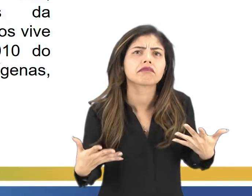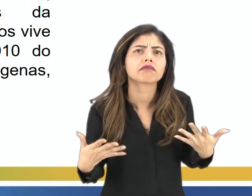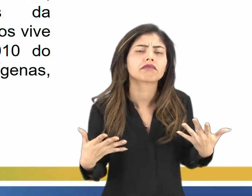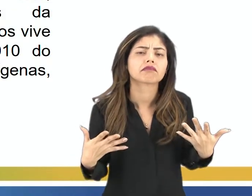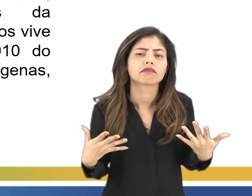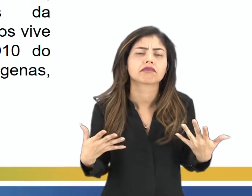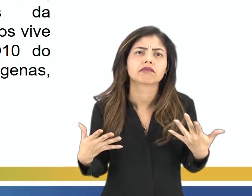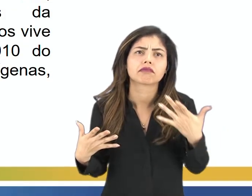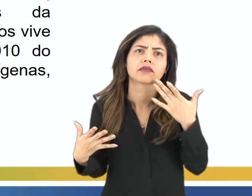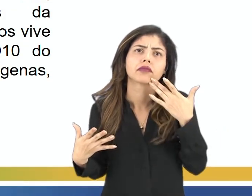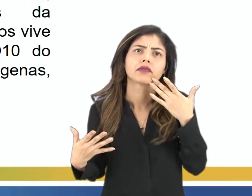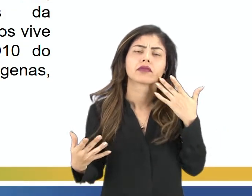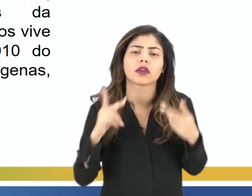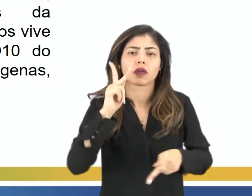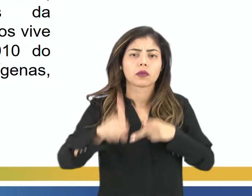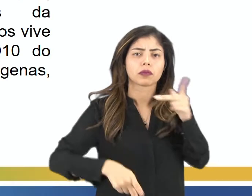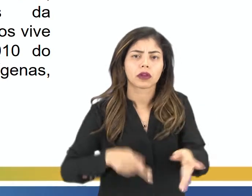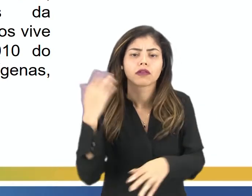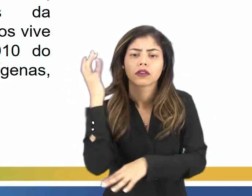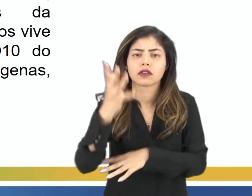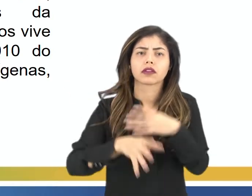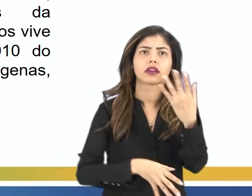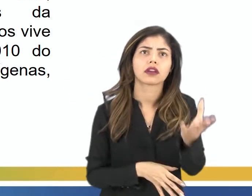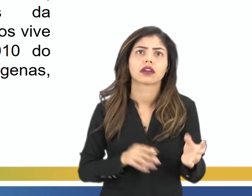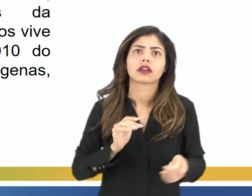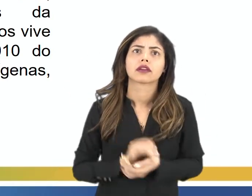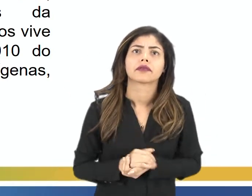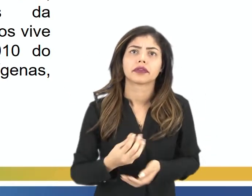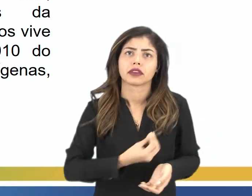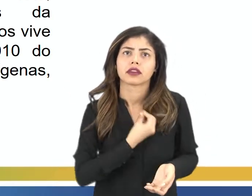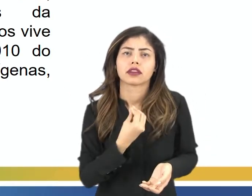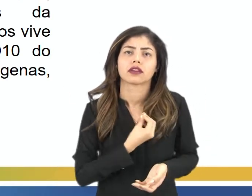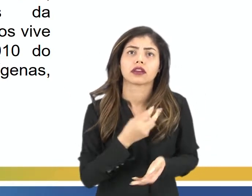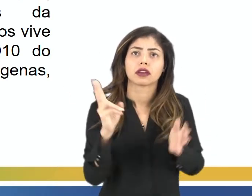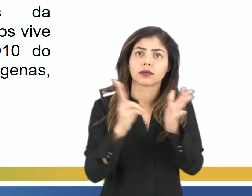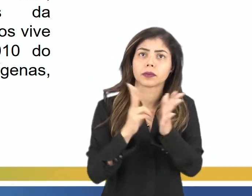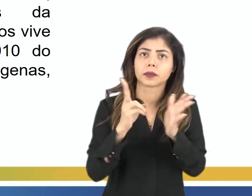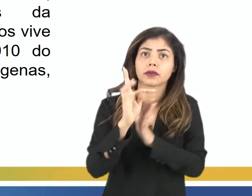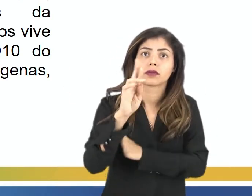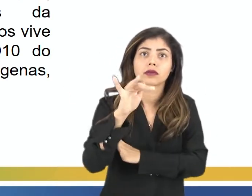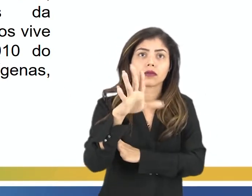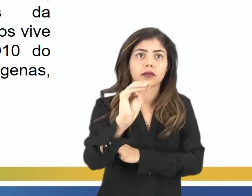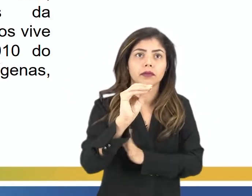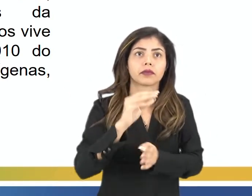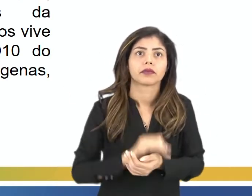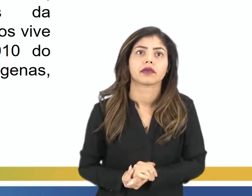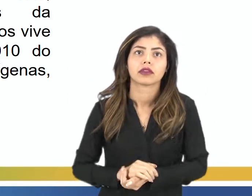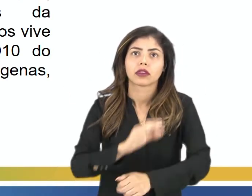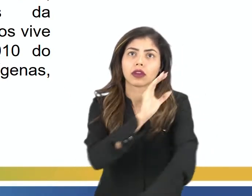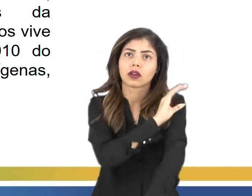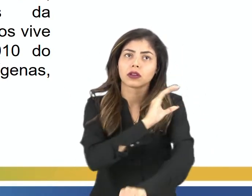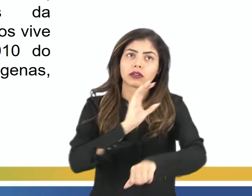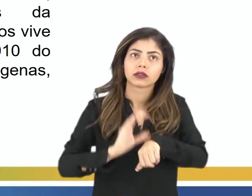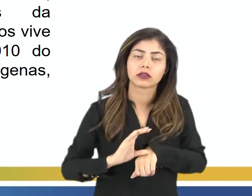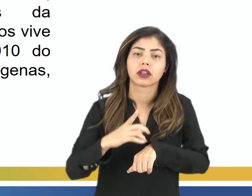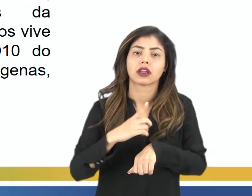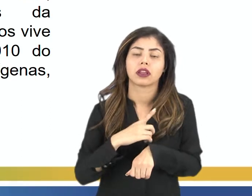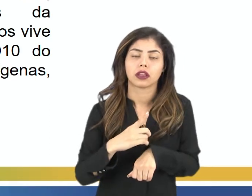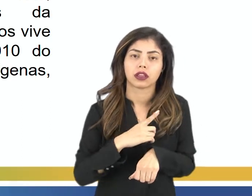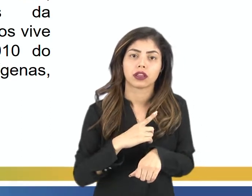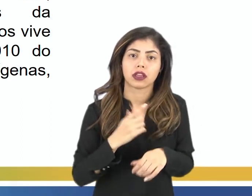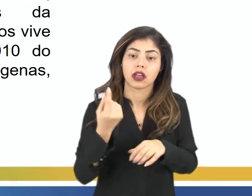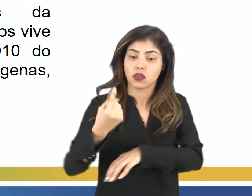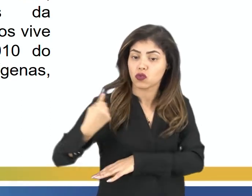os índios? Né? São o povo da floresta. Né? E os índios vivem em tribos, né? Então essas tribos muitas vezes elas